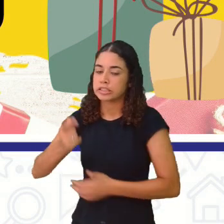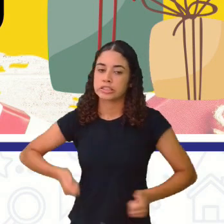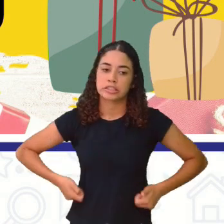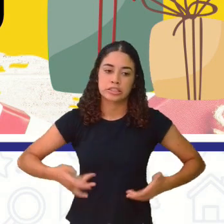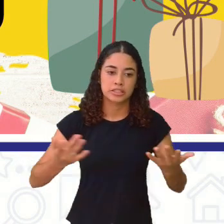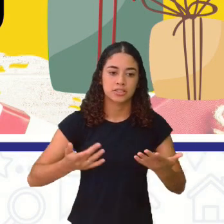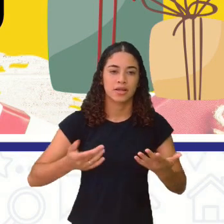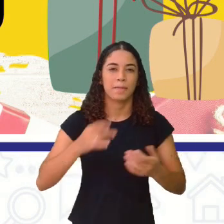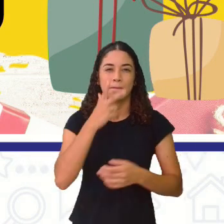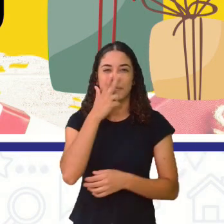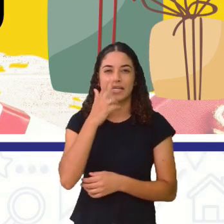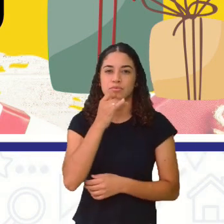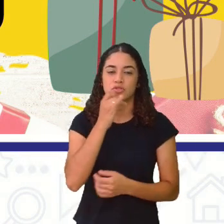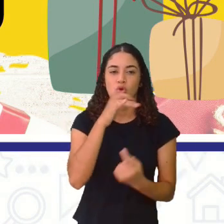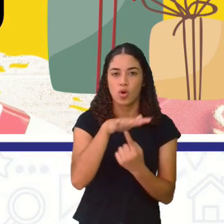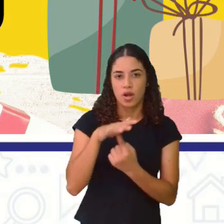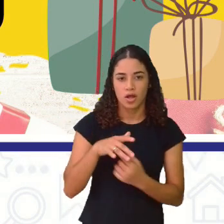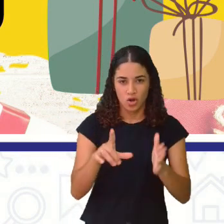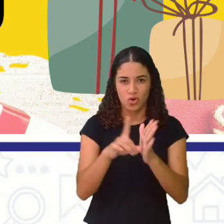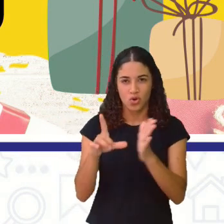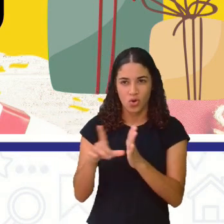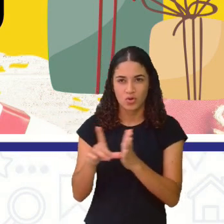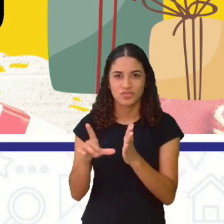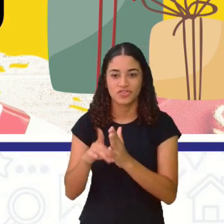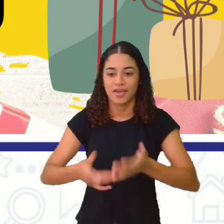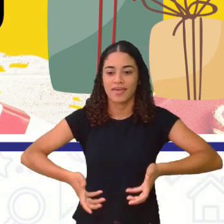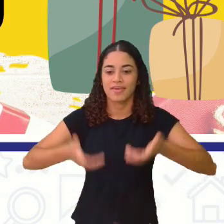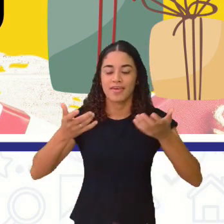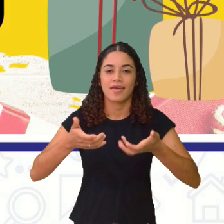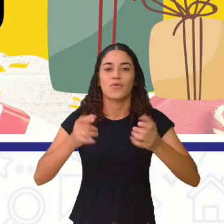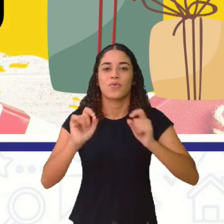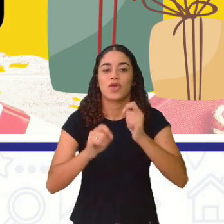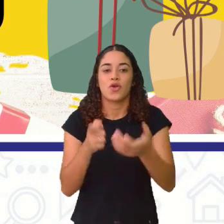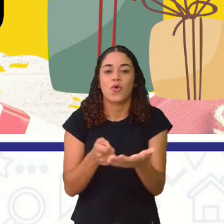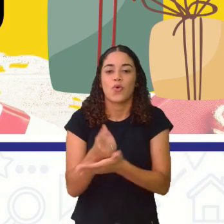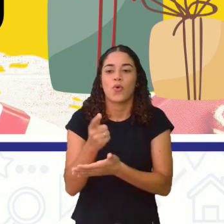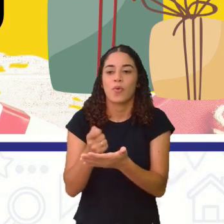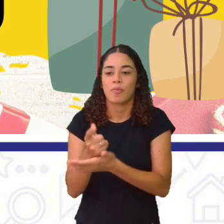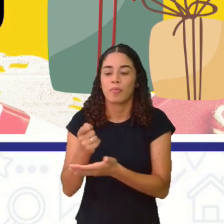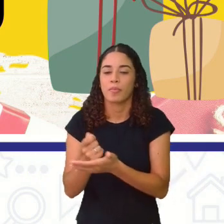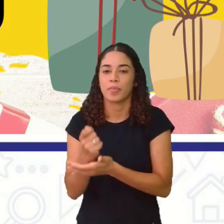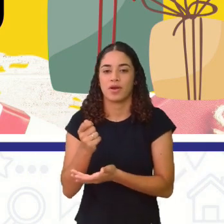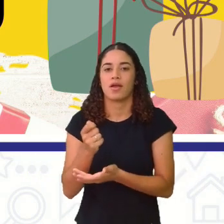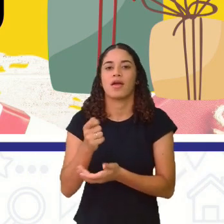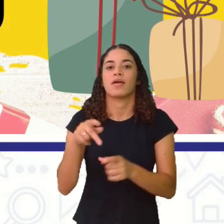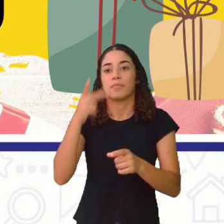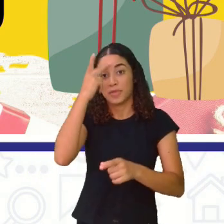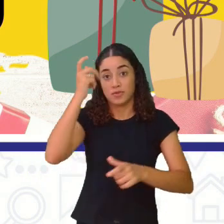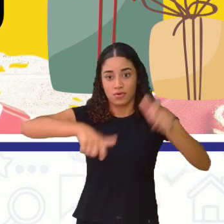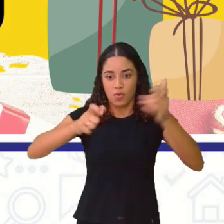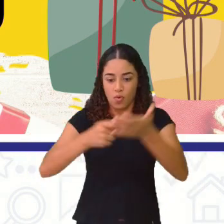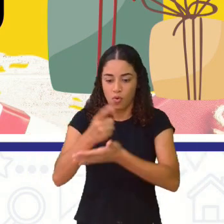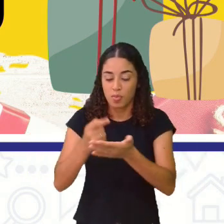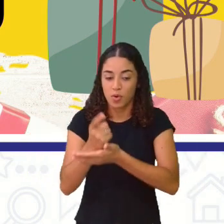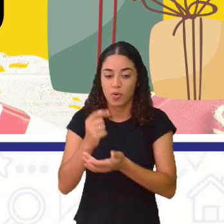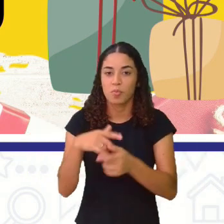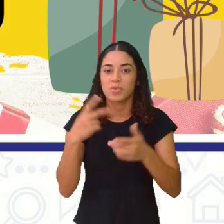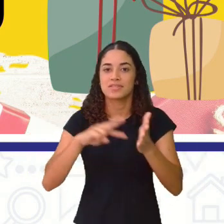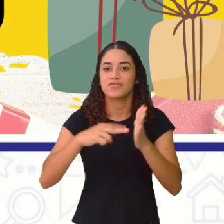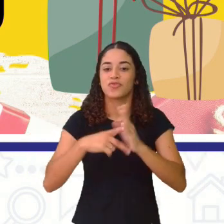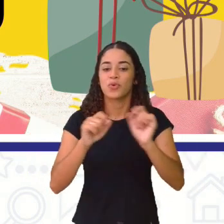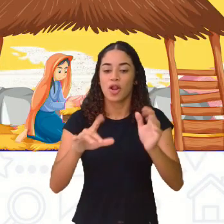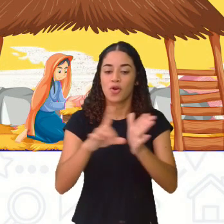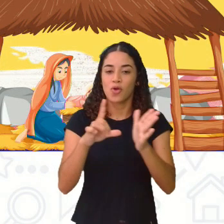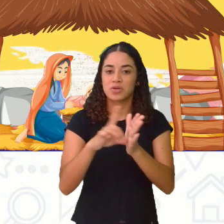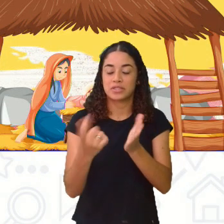natalina para alavancar as vendas, estimulando a população ao consumo,